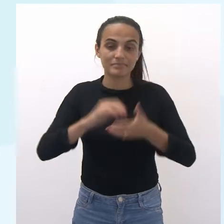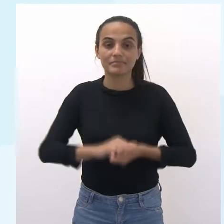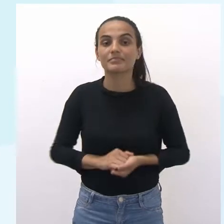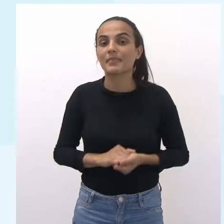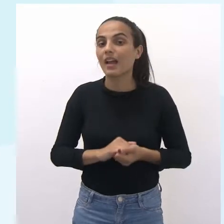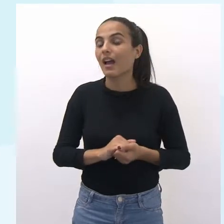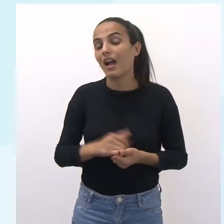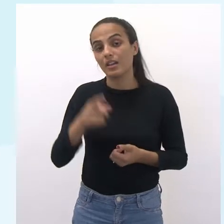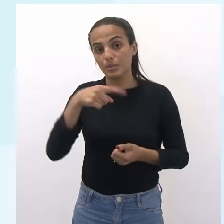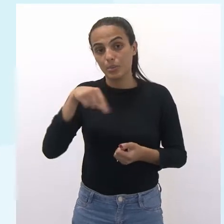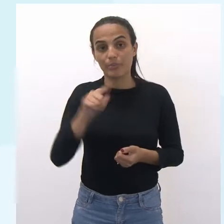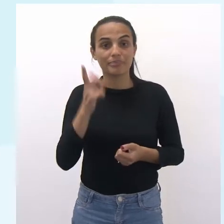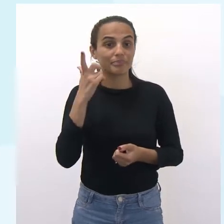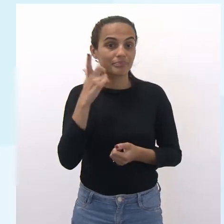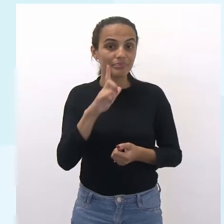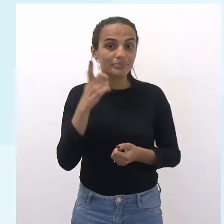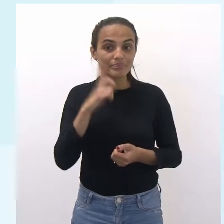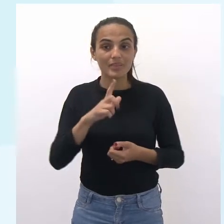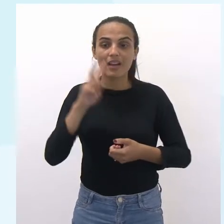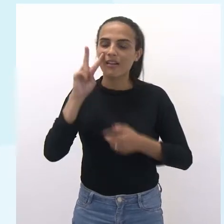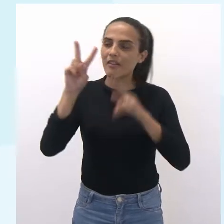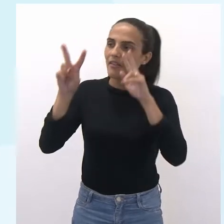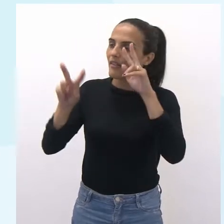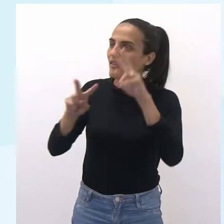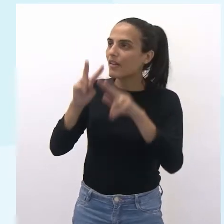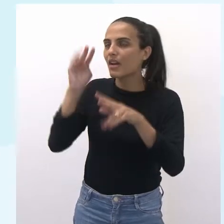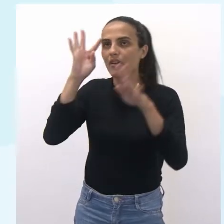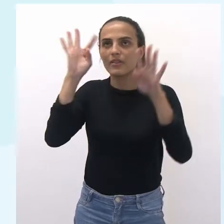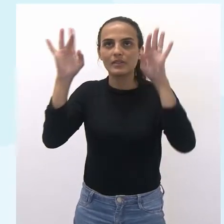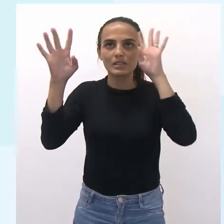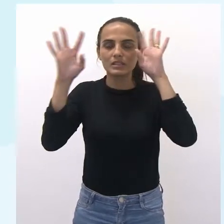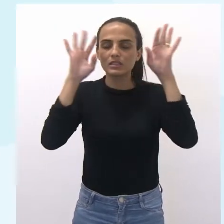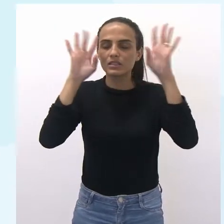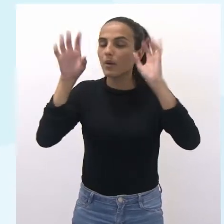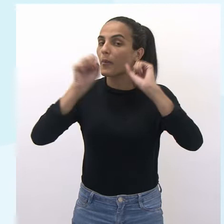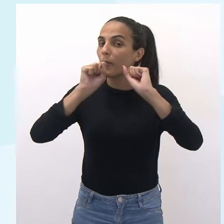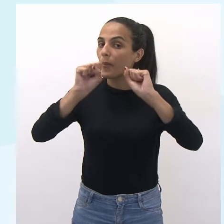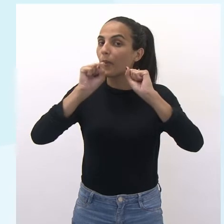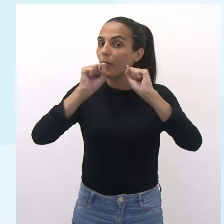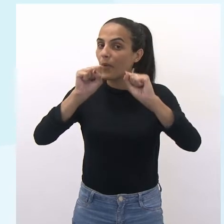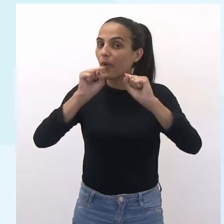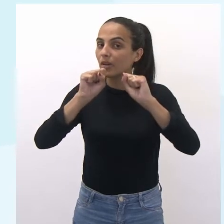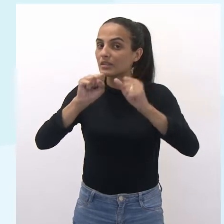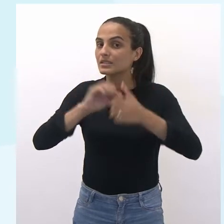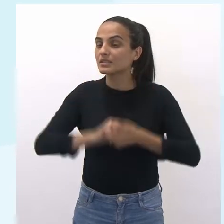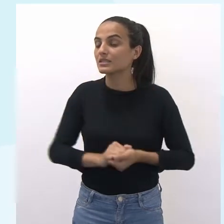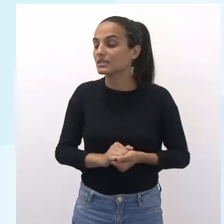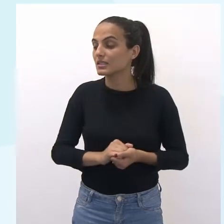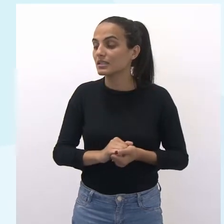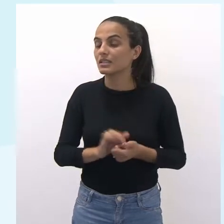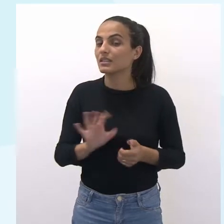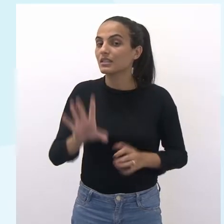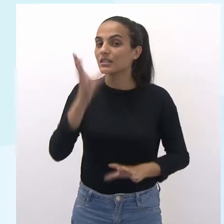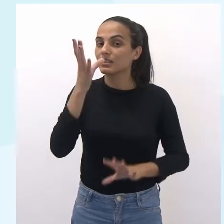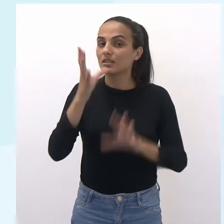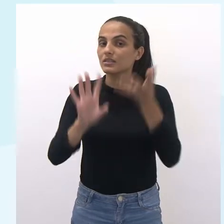gente consegue prever que reflexão possam ser geradas